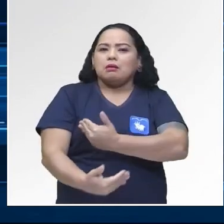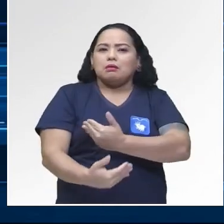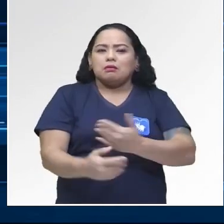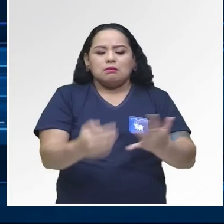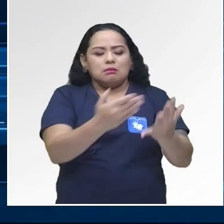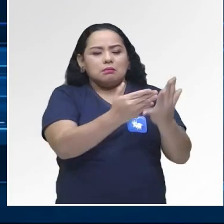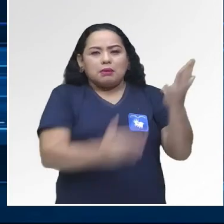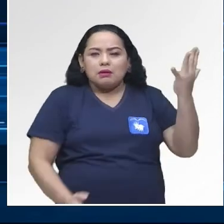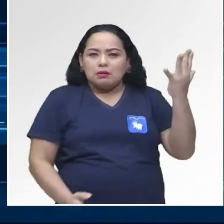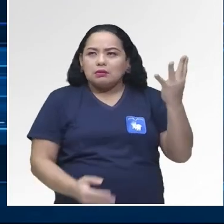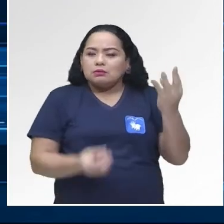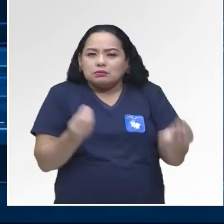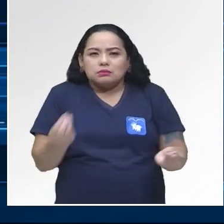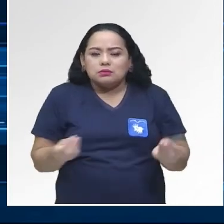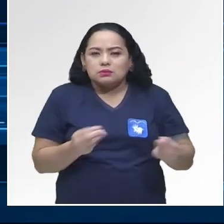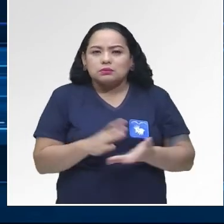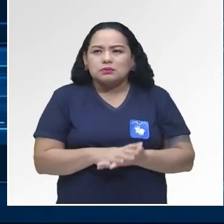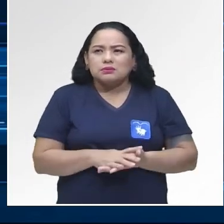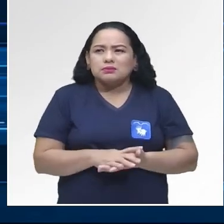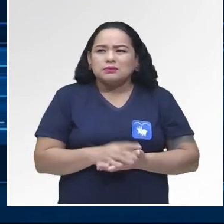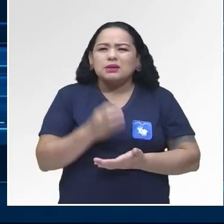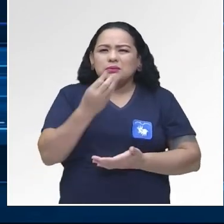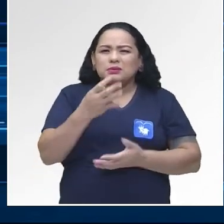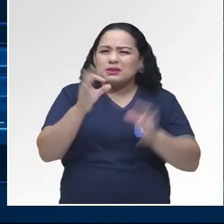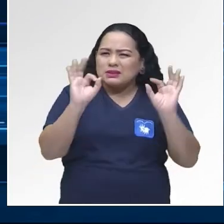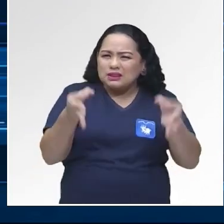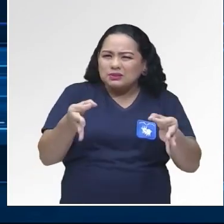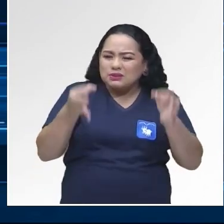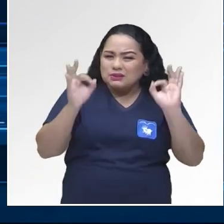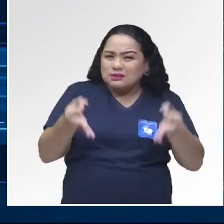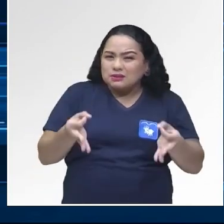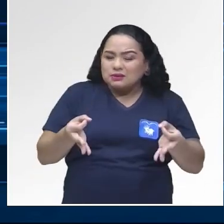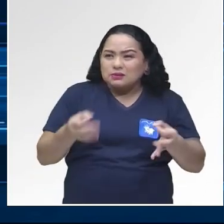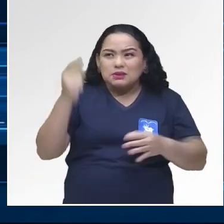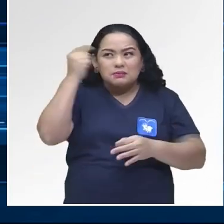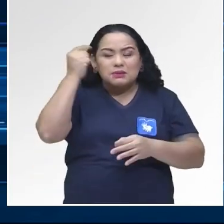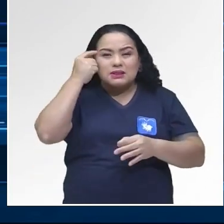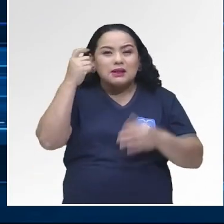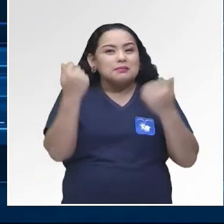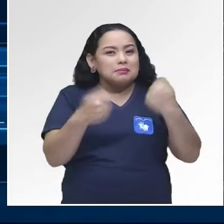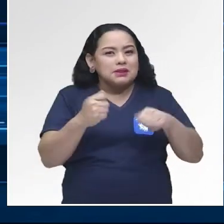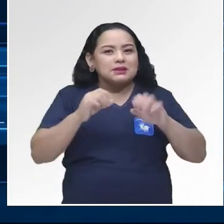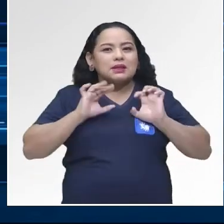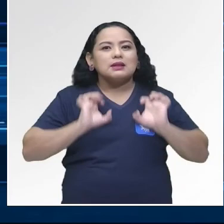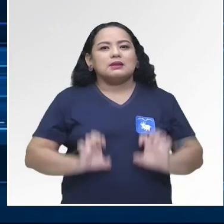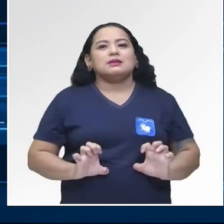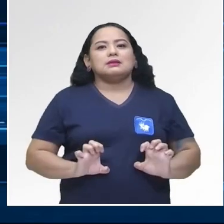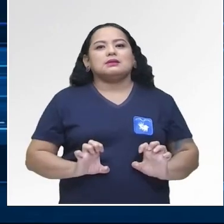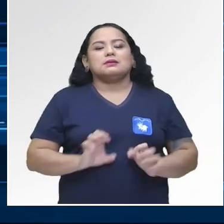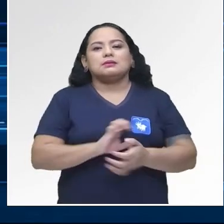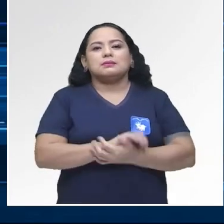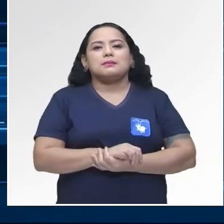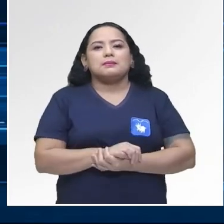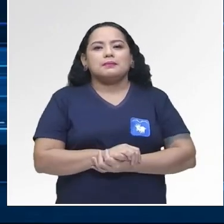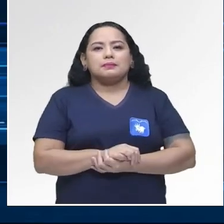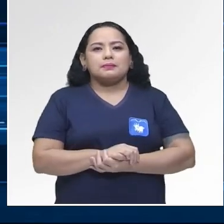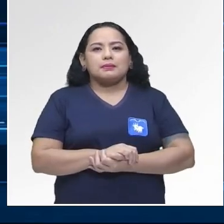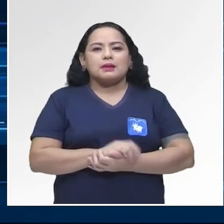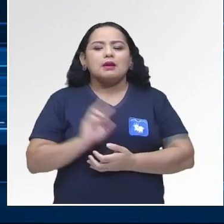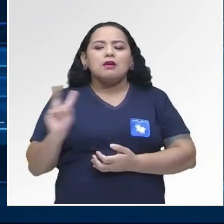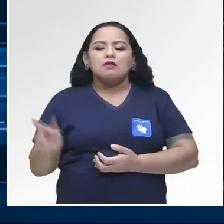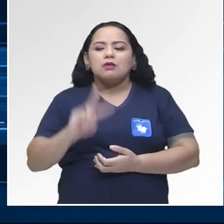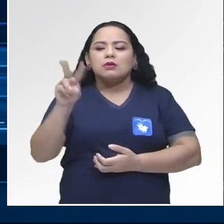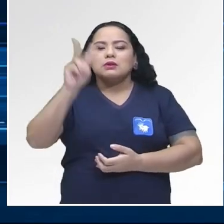perder pessoas. Então, vale a pena? Então, ela tem que ser ética, tem que valorizar a vida,